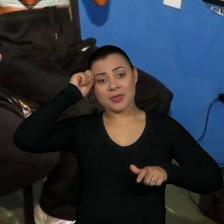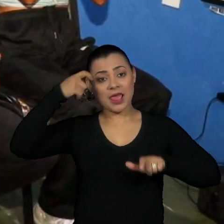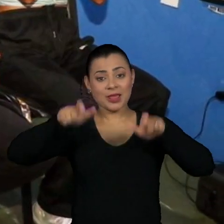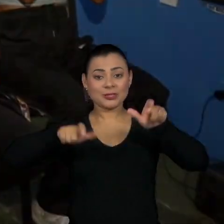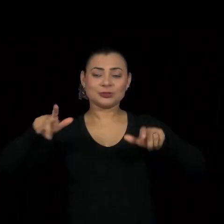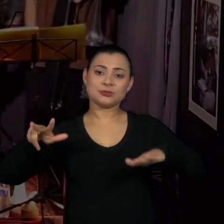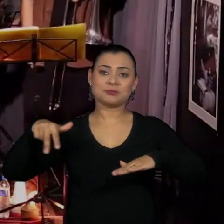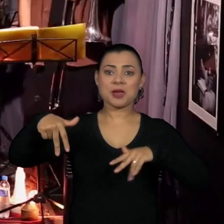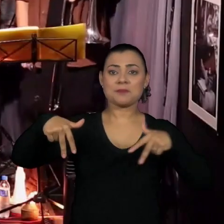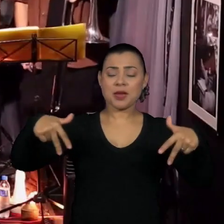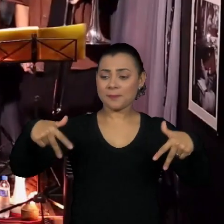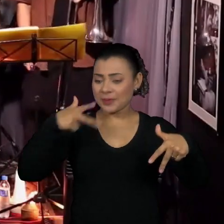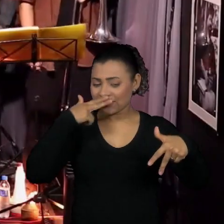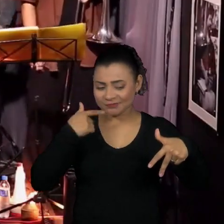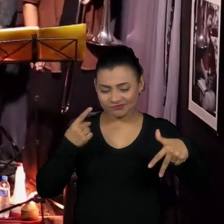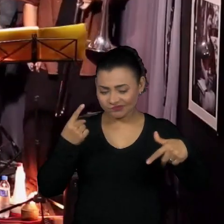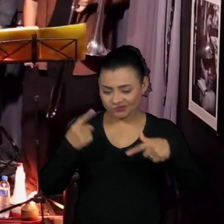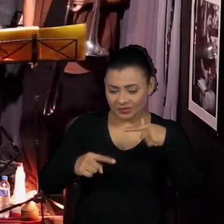desse processo.